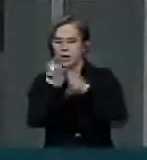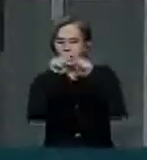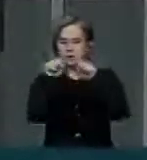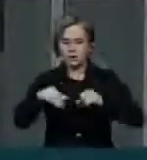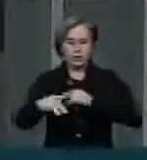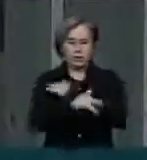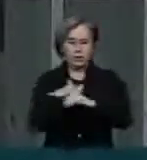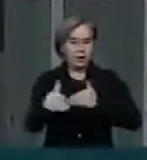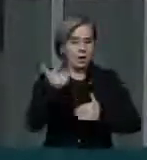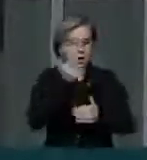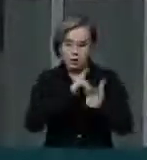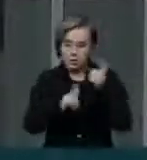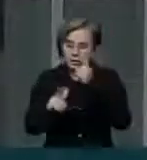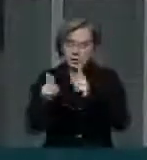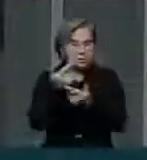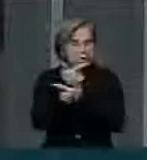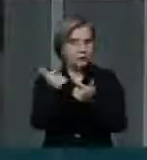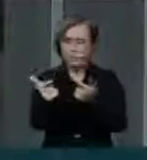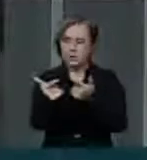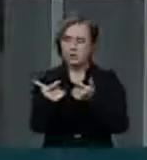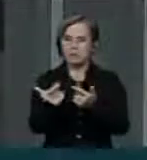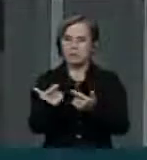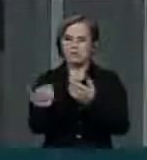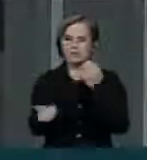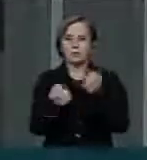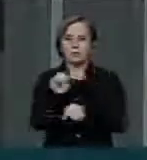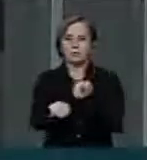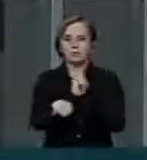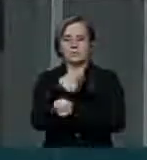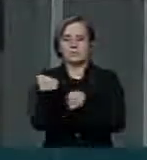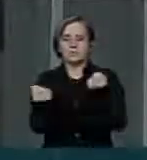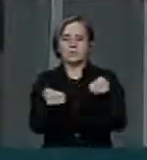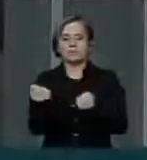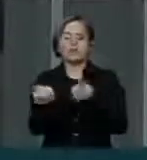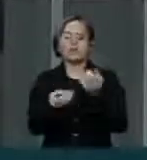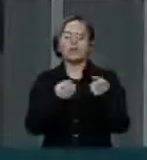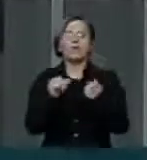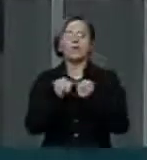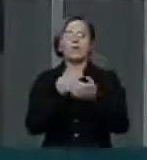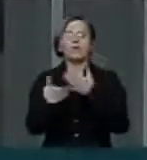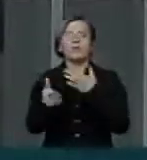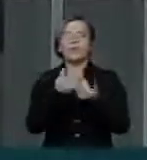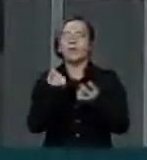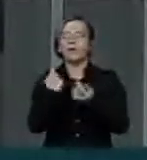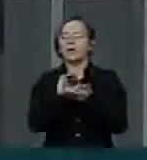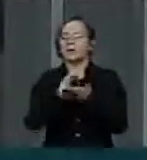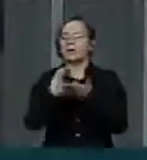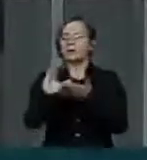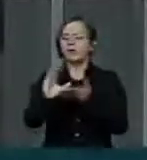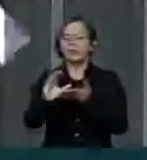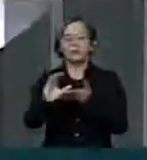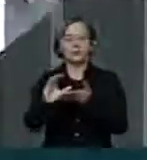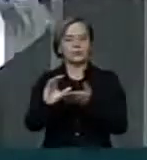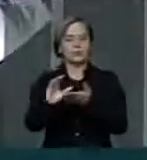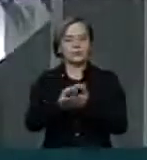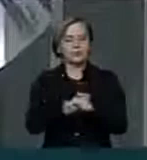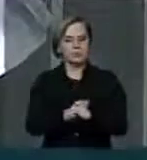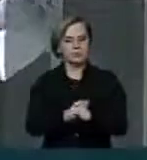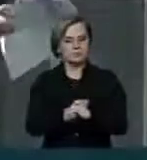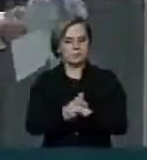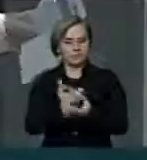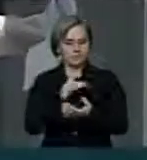Como é que nós vamos poder gerenciar, seja qual for o recurso que seja